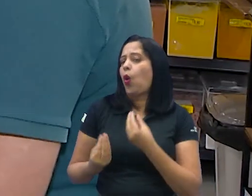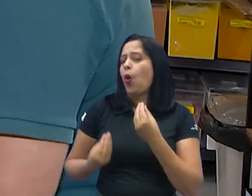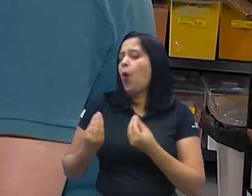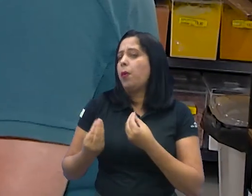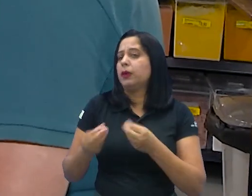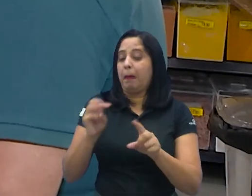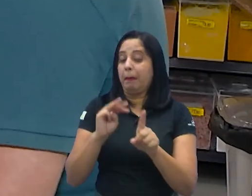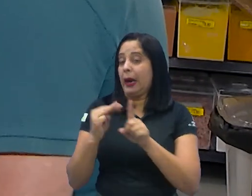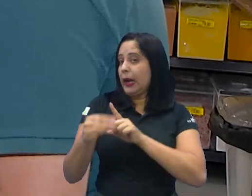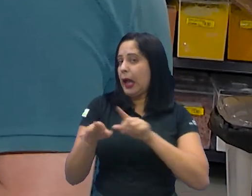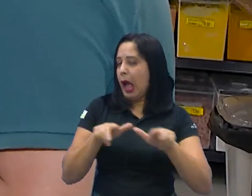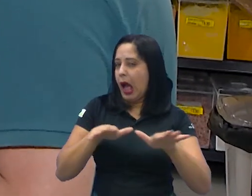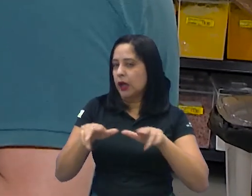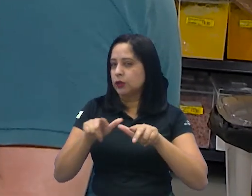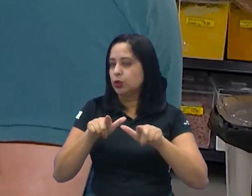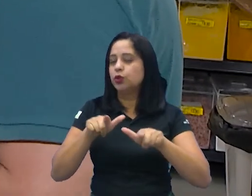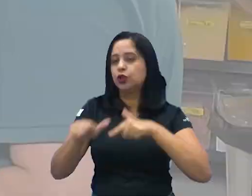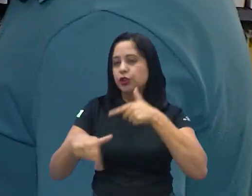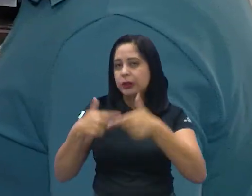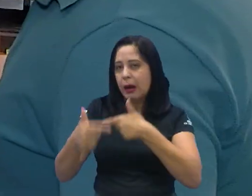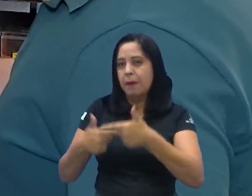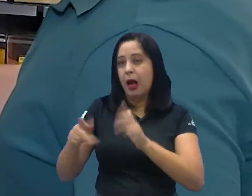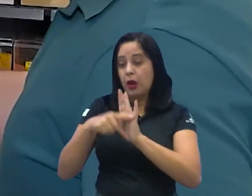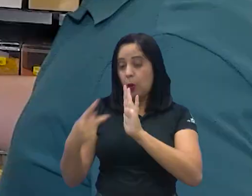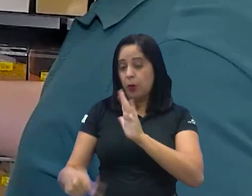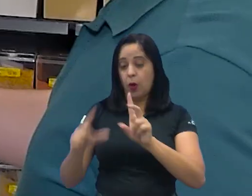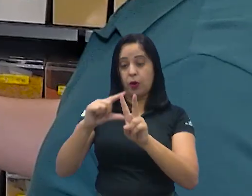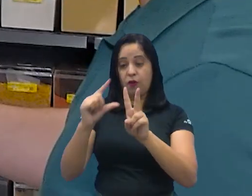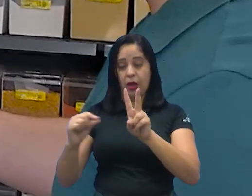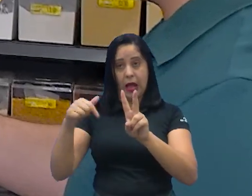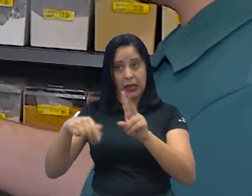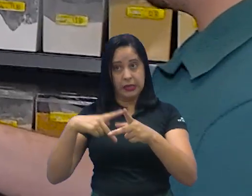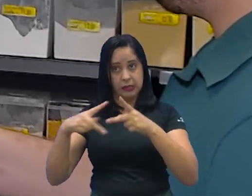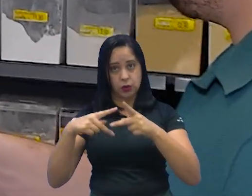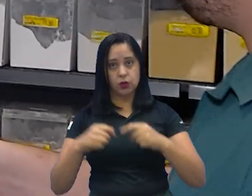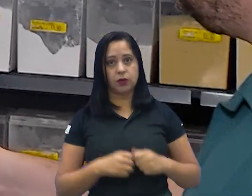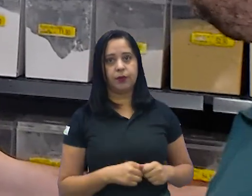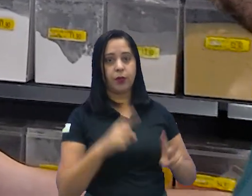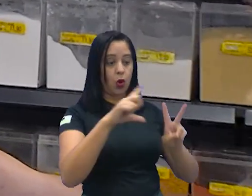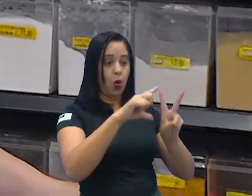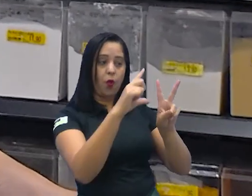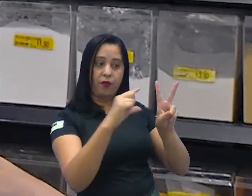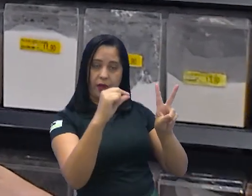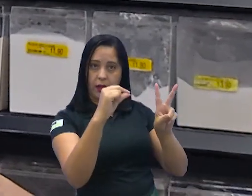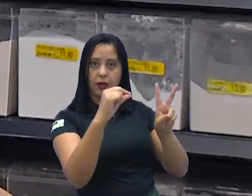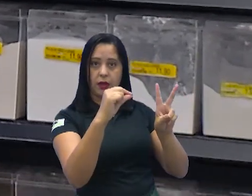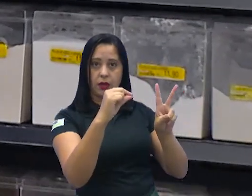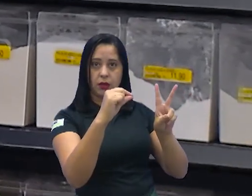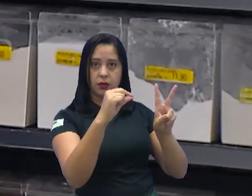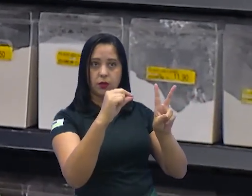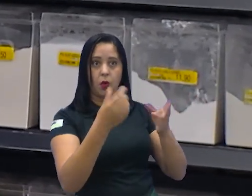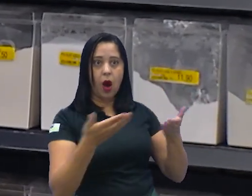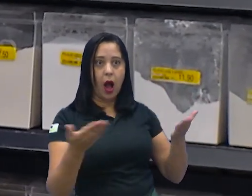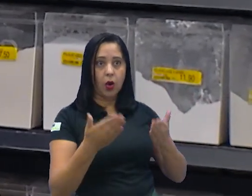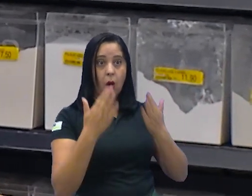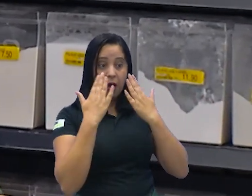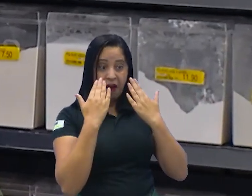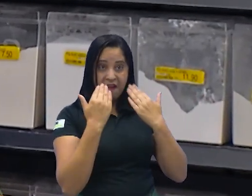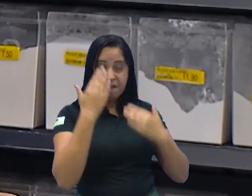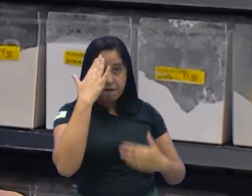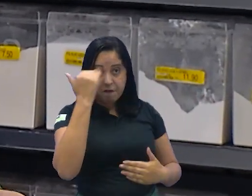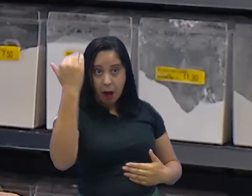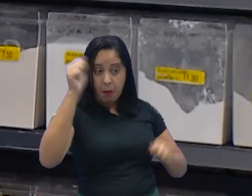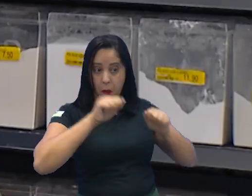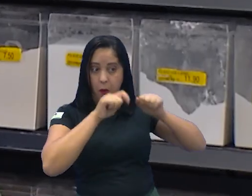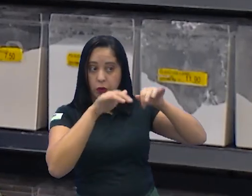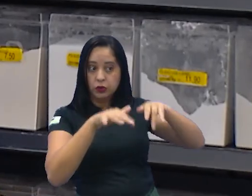mercado de veganismo aqui em São José. O veganismo virou realmente uma onda aí que veio para ficar,